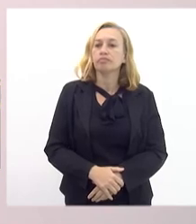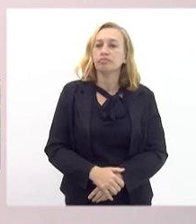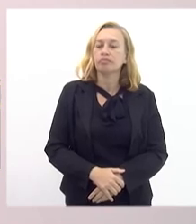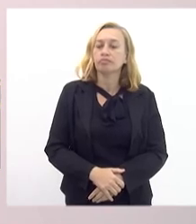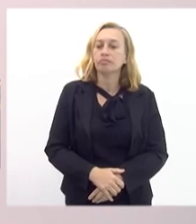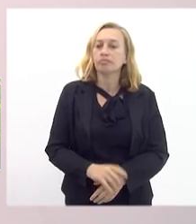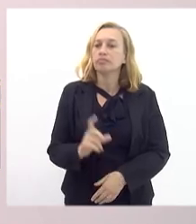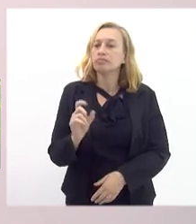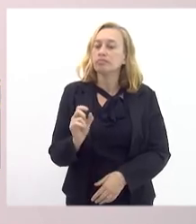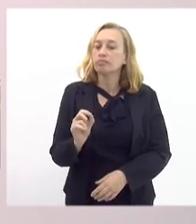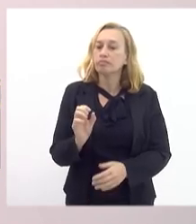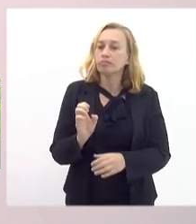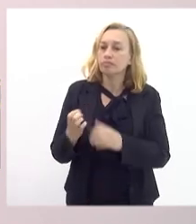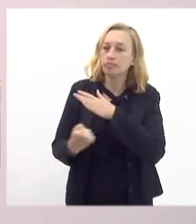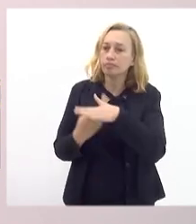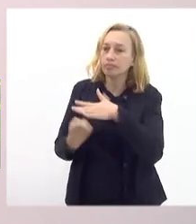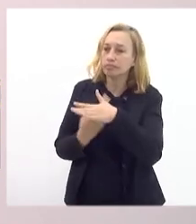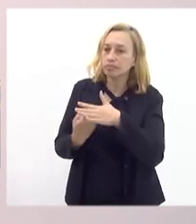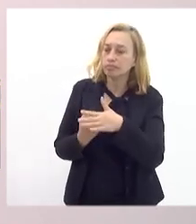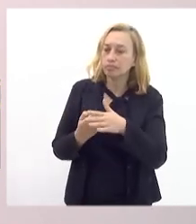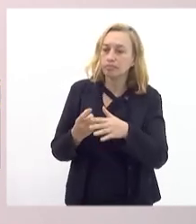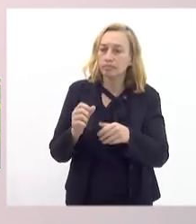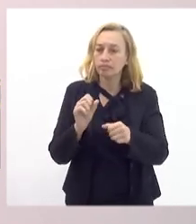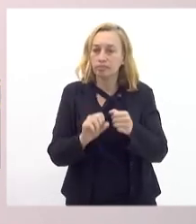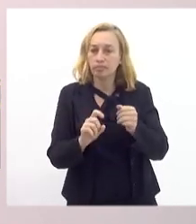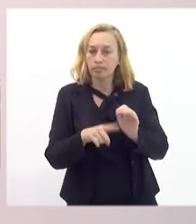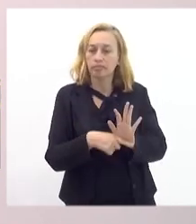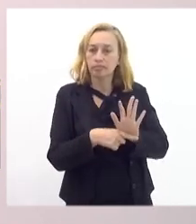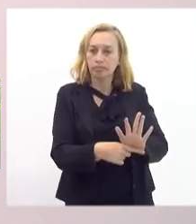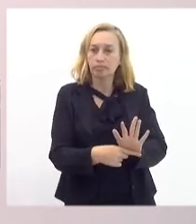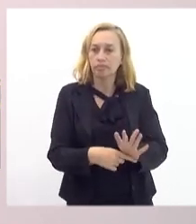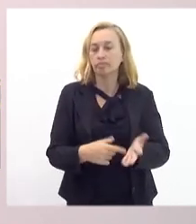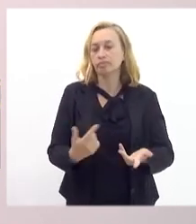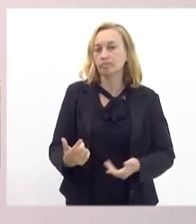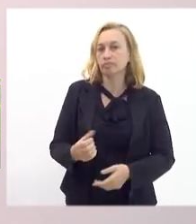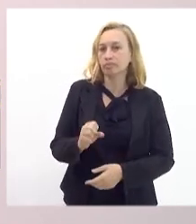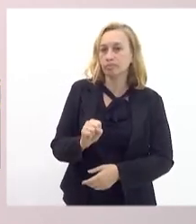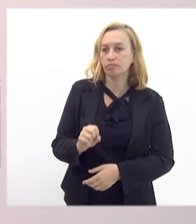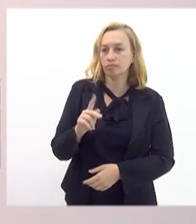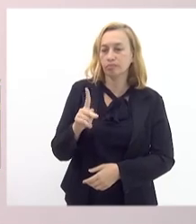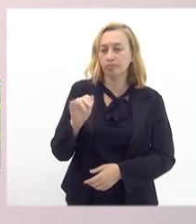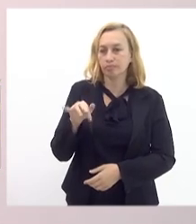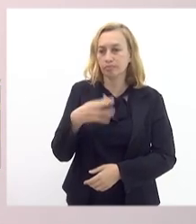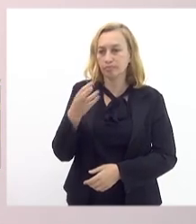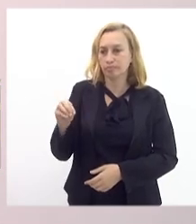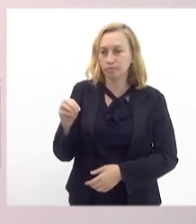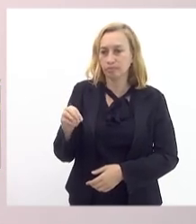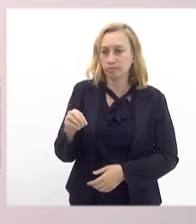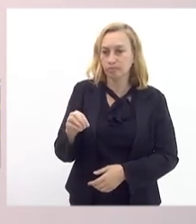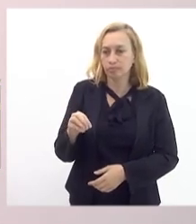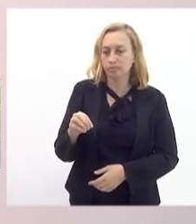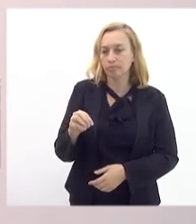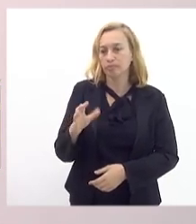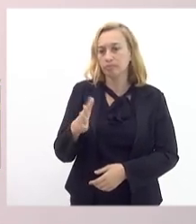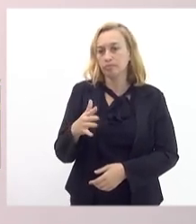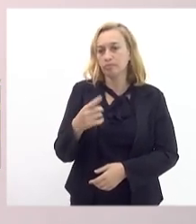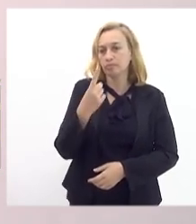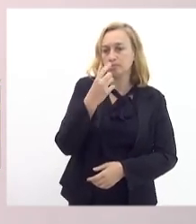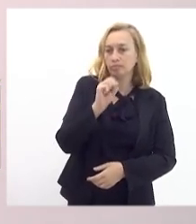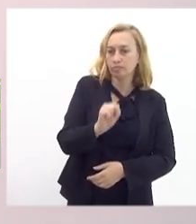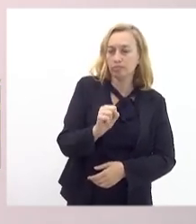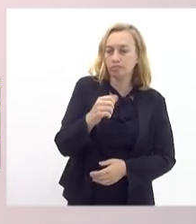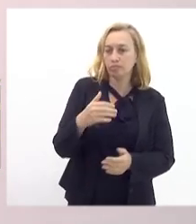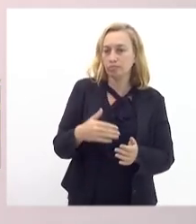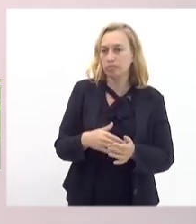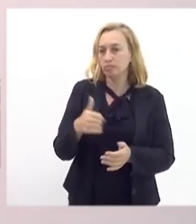O que que a empresa fazer de medida de compensação então por exemplo até a supressão ali a supressão a gente vai compensação de hoje para um Se não me engano